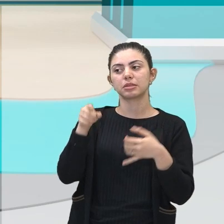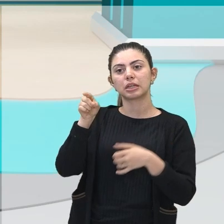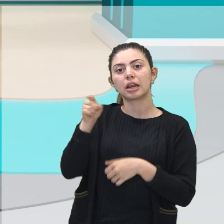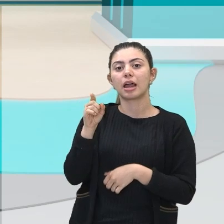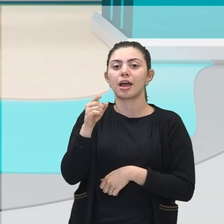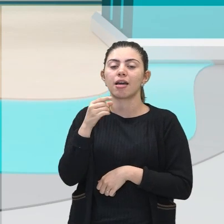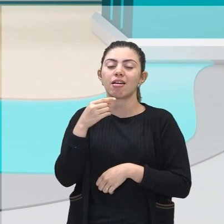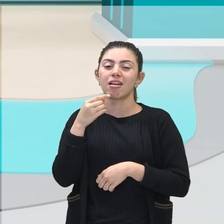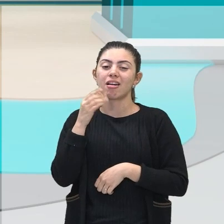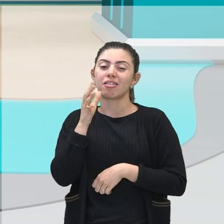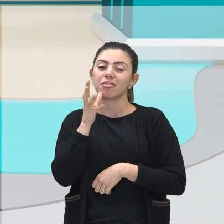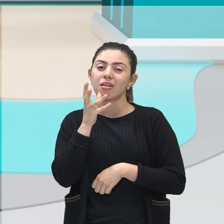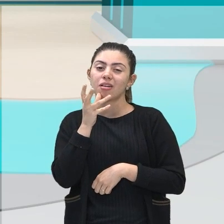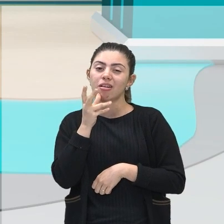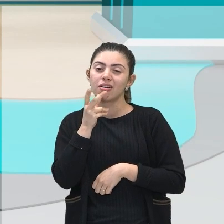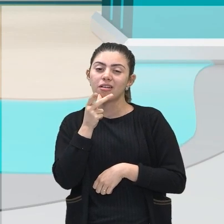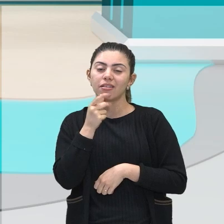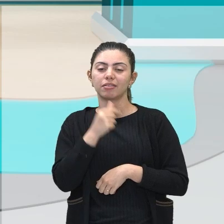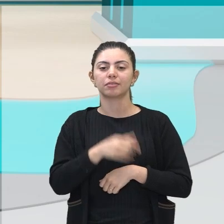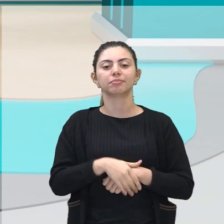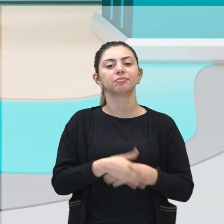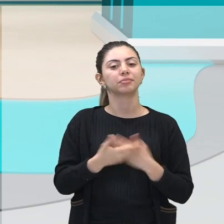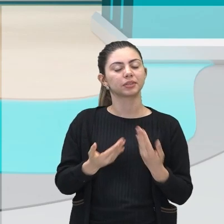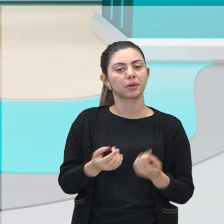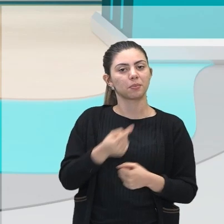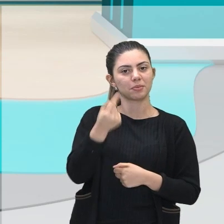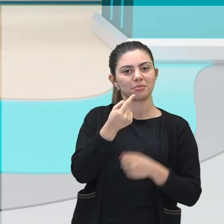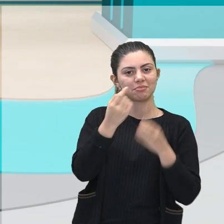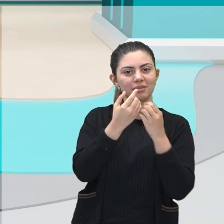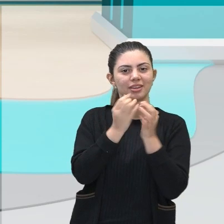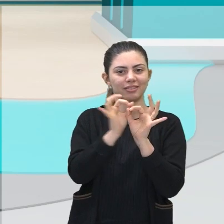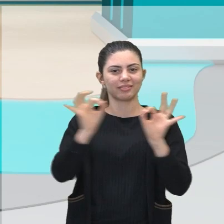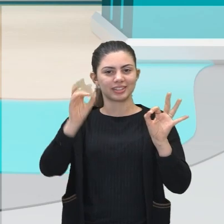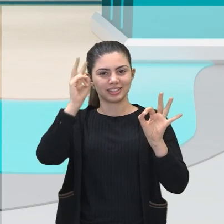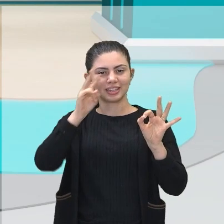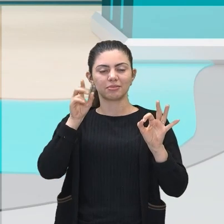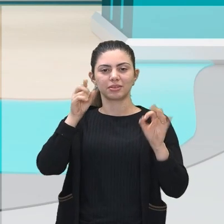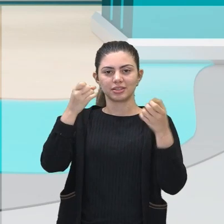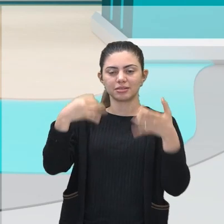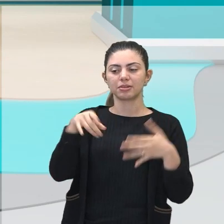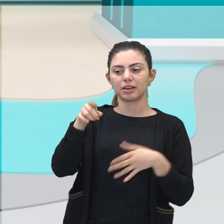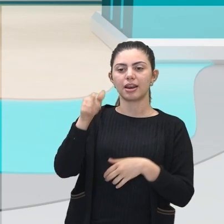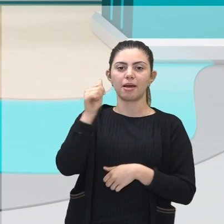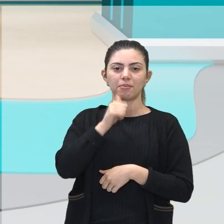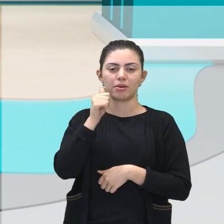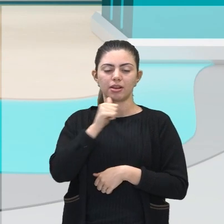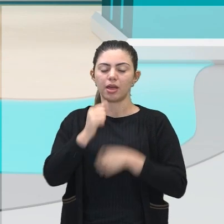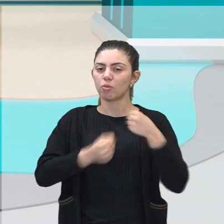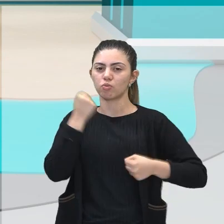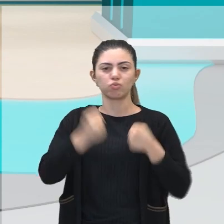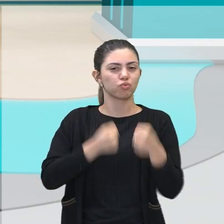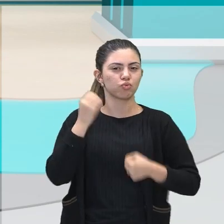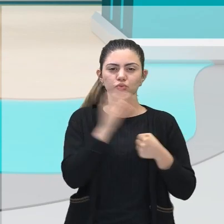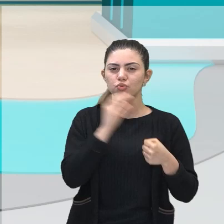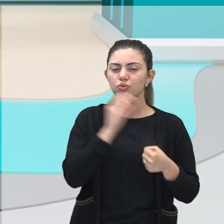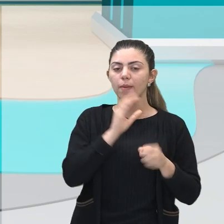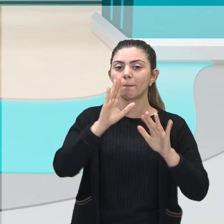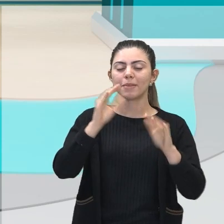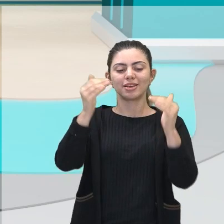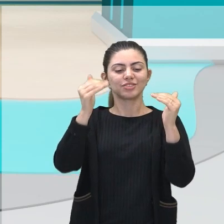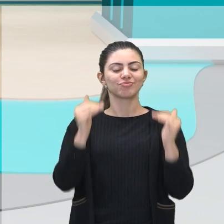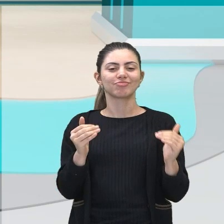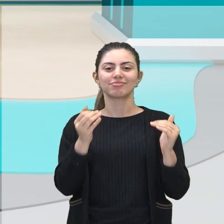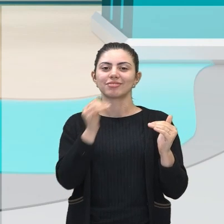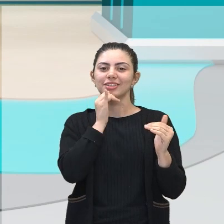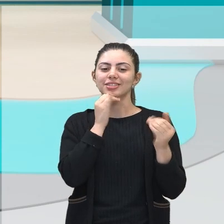acontece, né? Da mesma maneira que o primeiro disse que ela corre rápido, esse aqui fala vagarosamente.